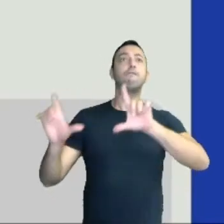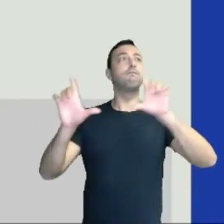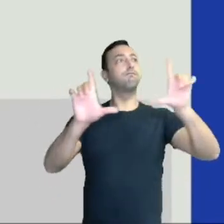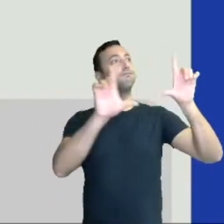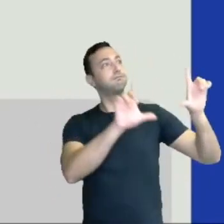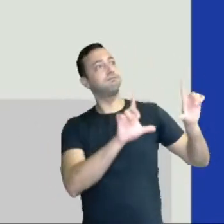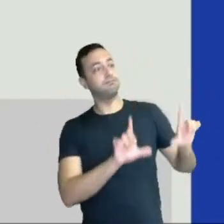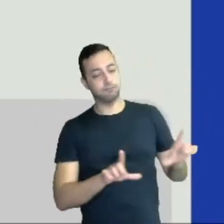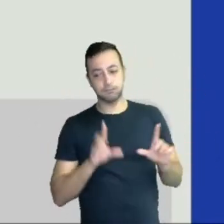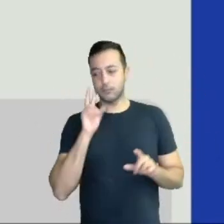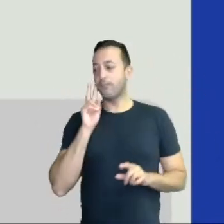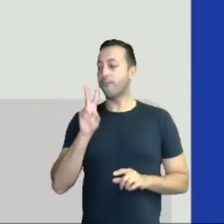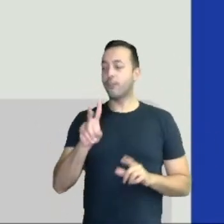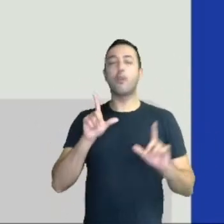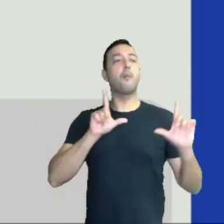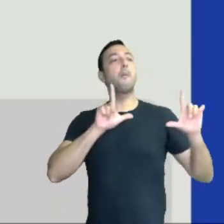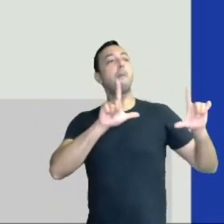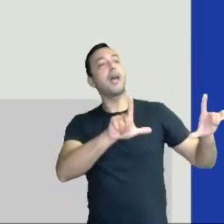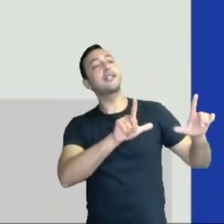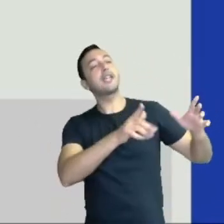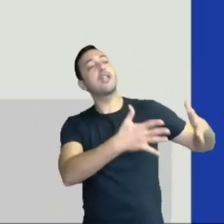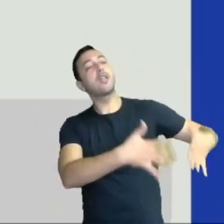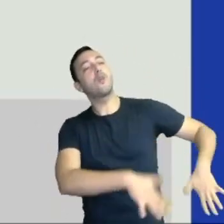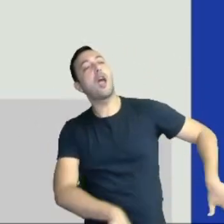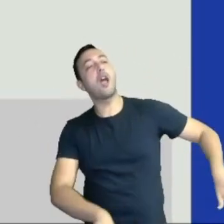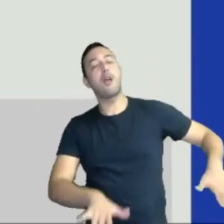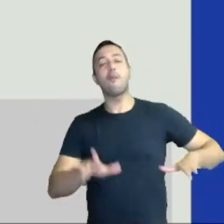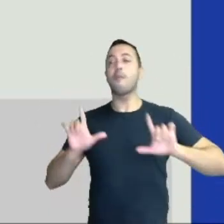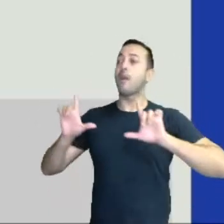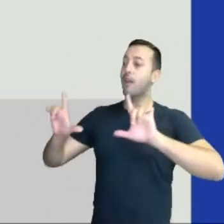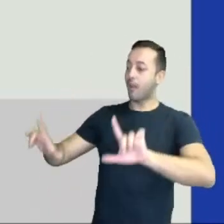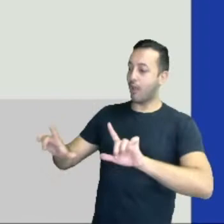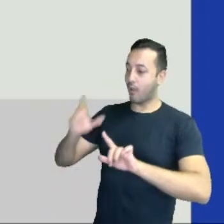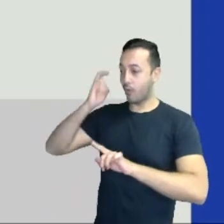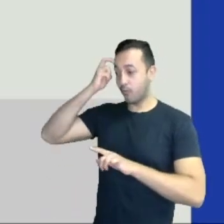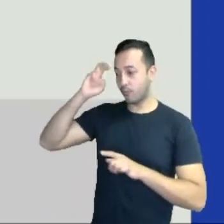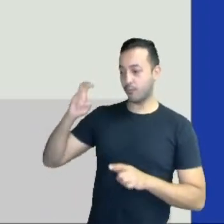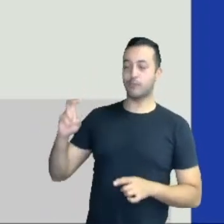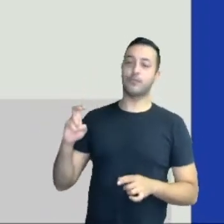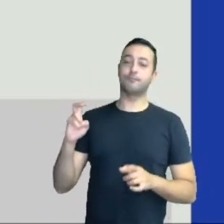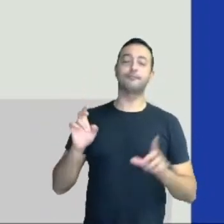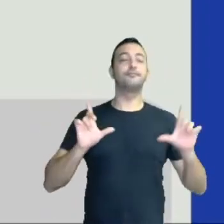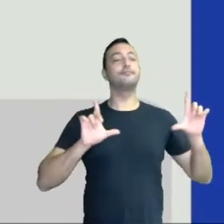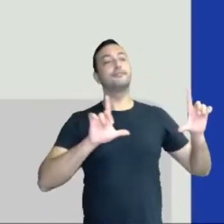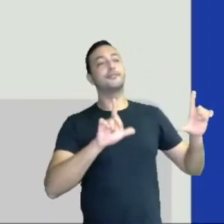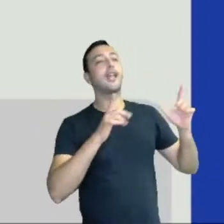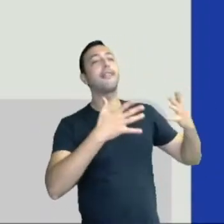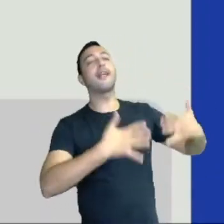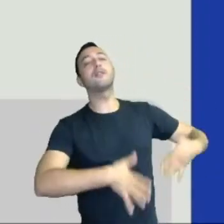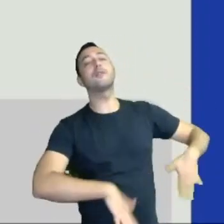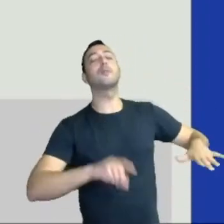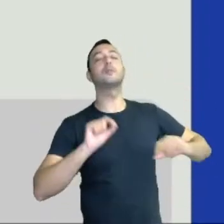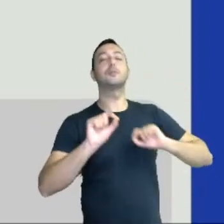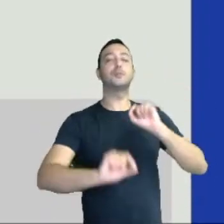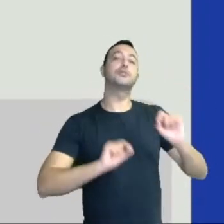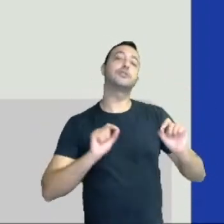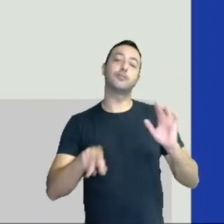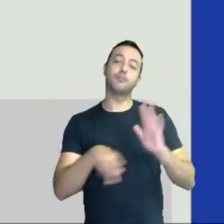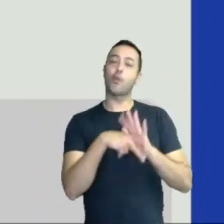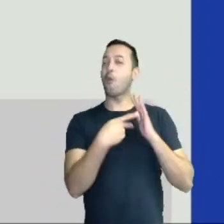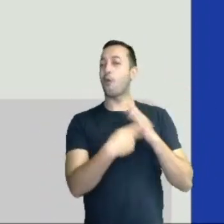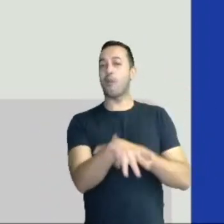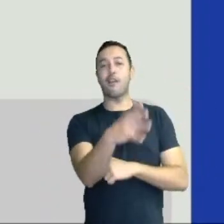Paisagem. Vimos a paisagem natural e a paisagem cultural. Paisagem natural é tudo que vem assim